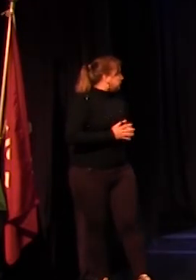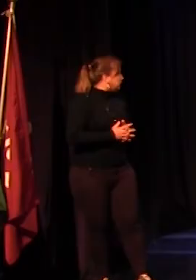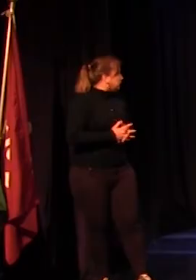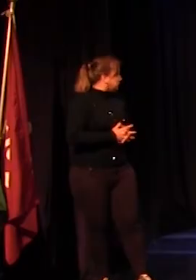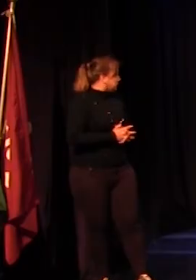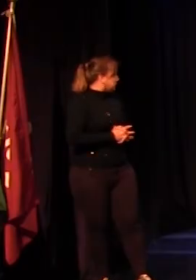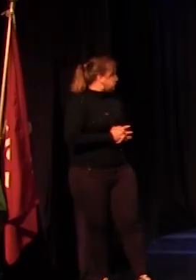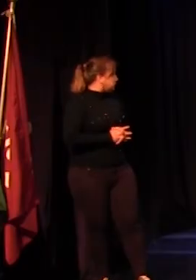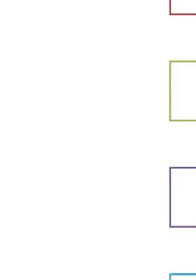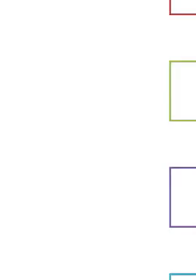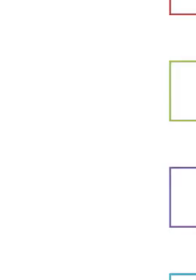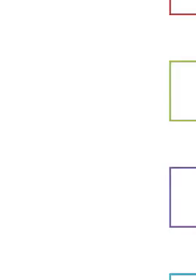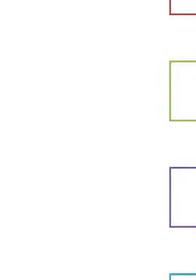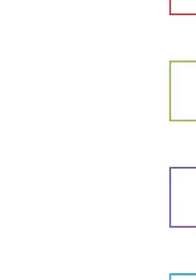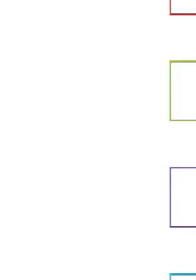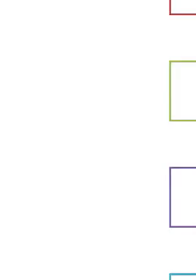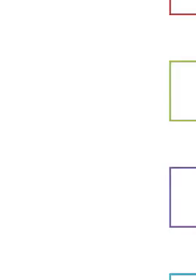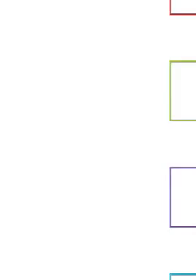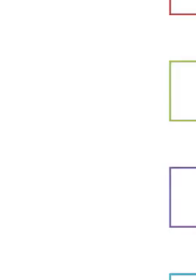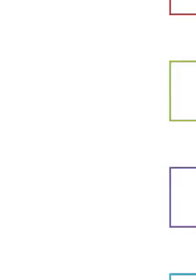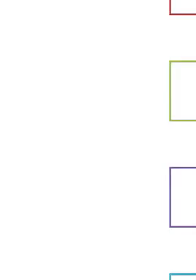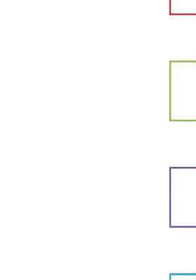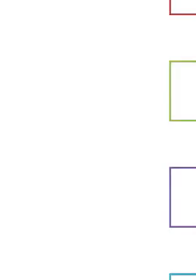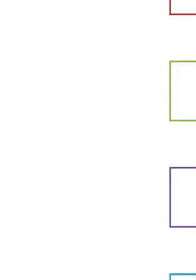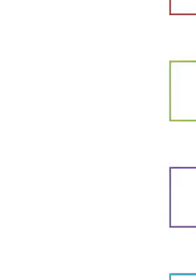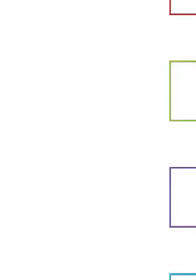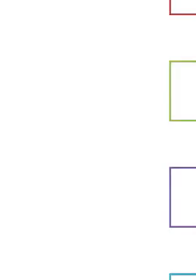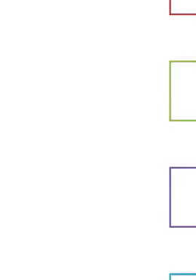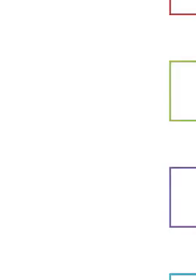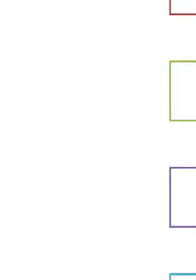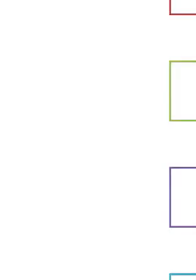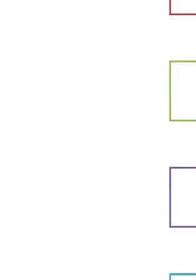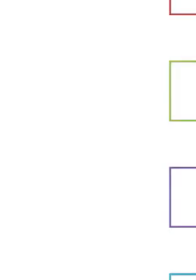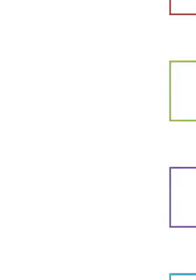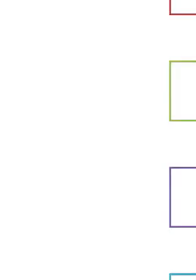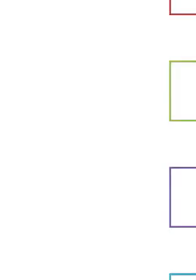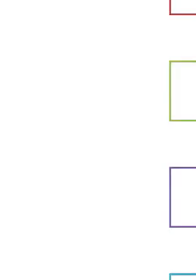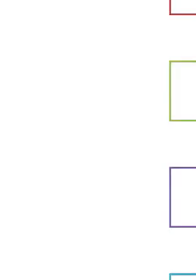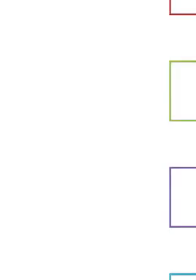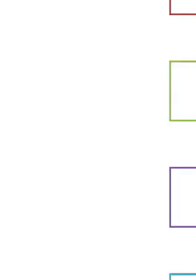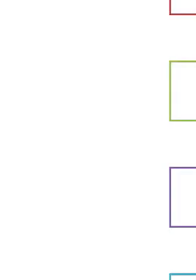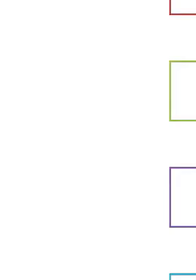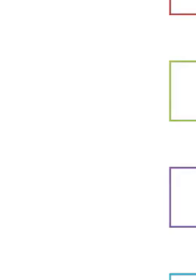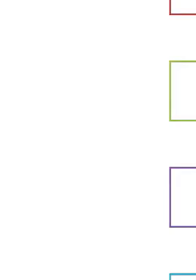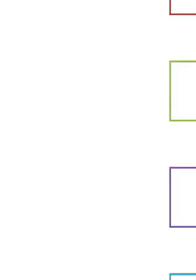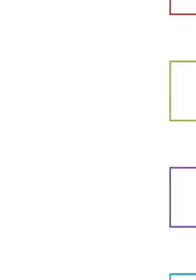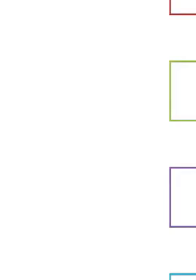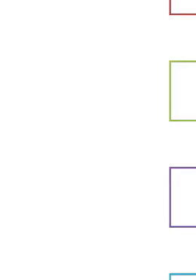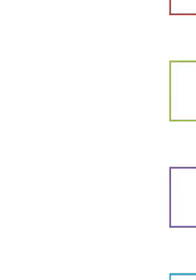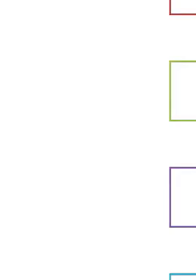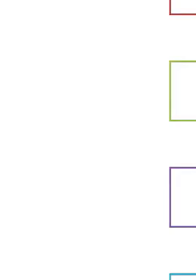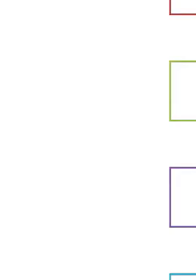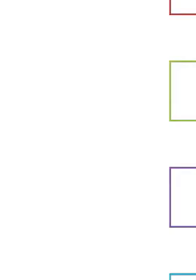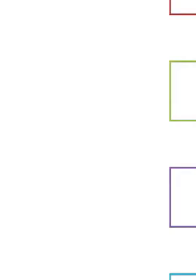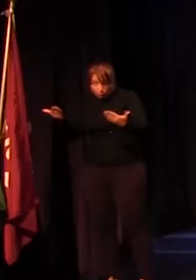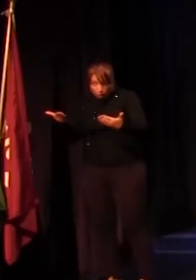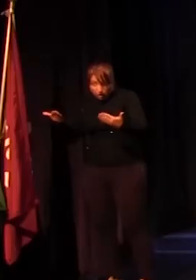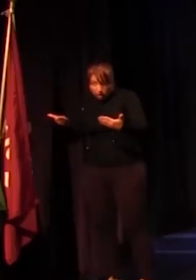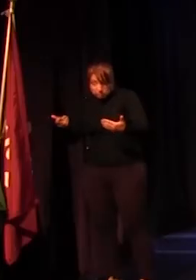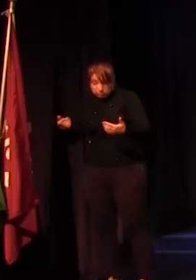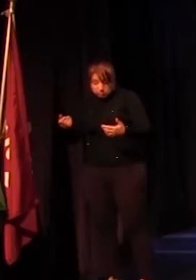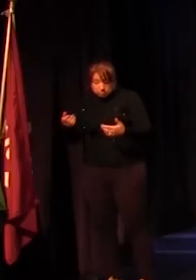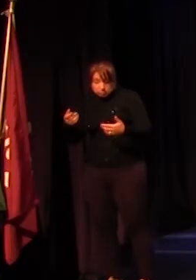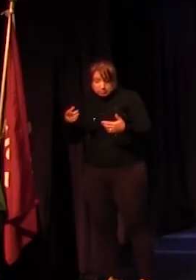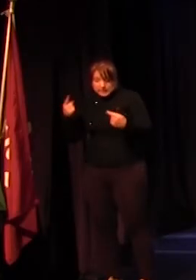E aí, pensando um pouco na questão da educação integral, prepara para os desafios contemporâneos, né?